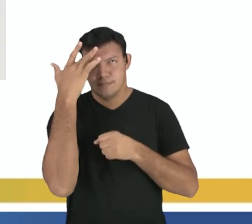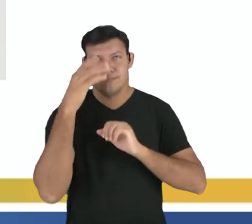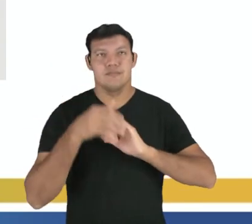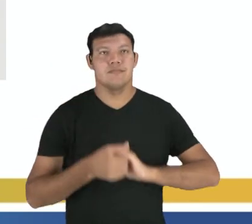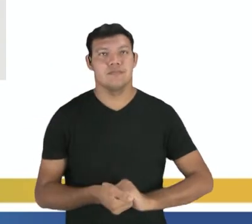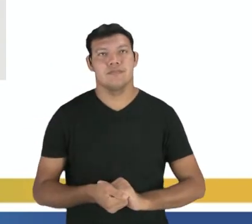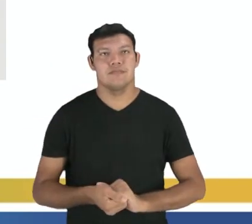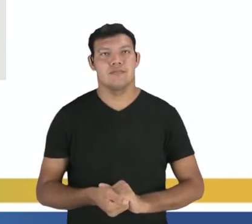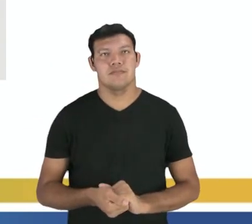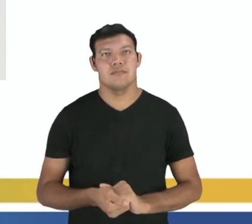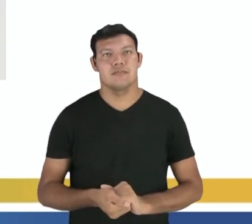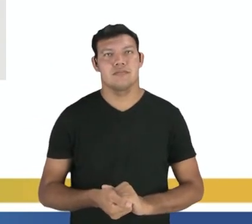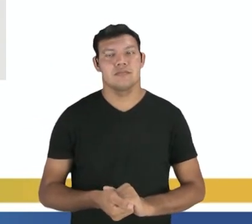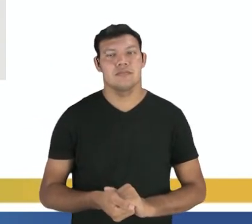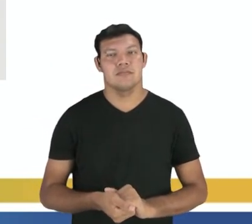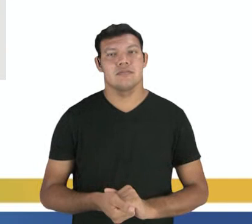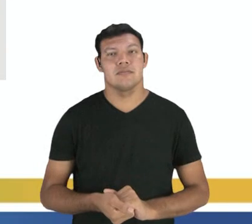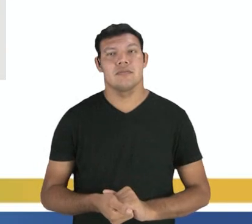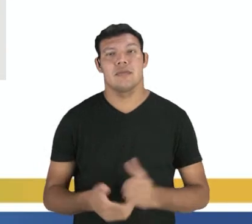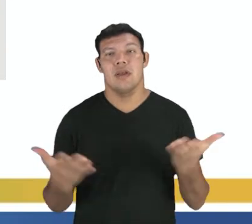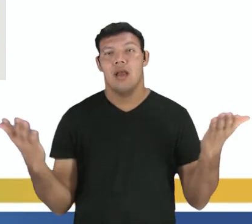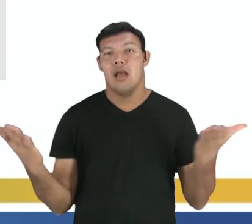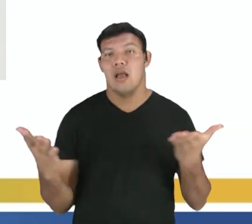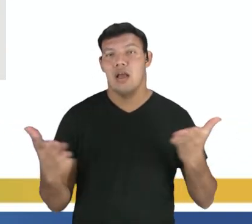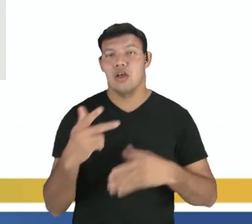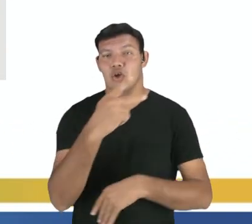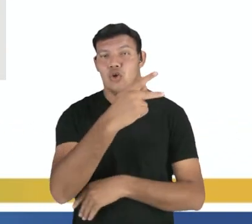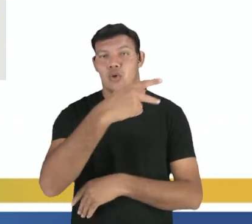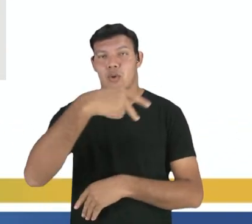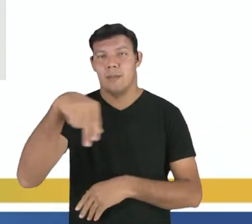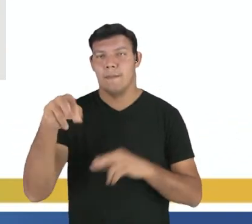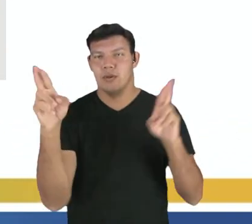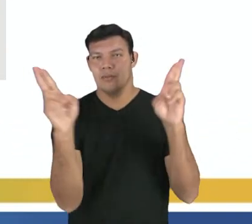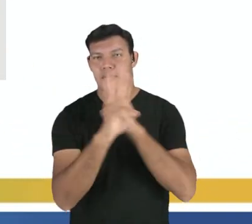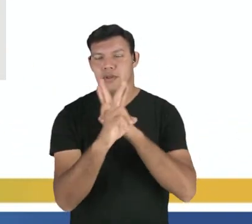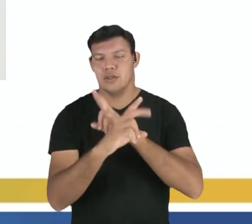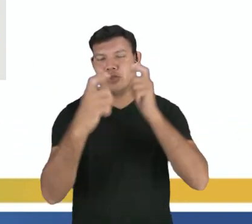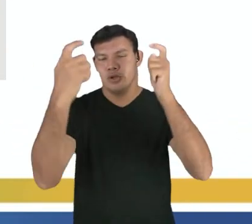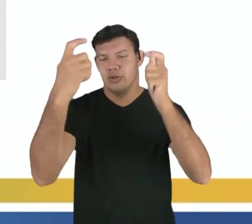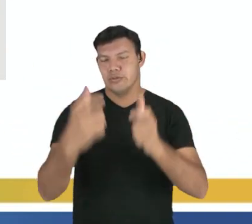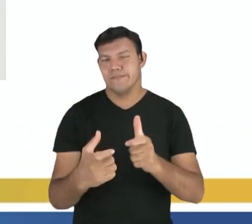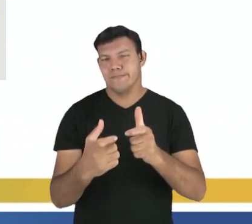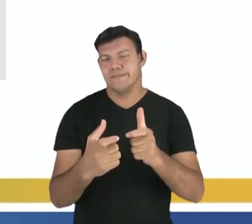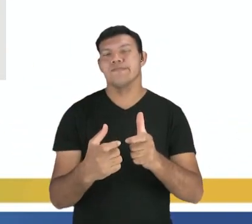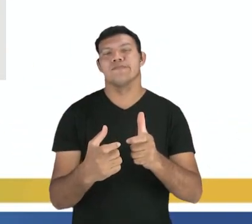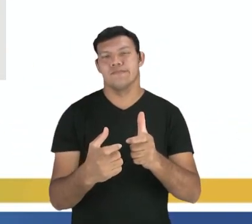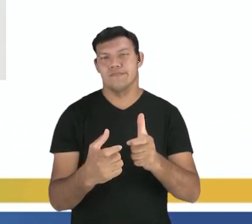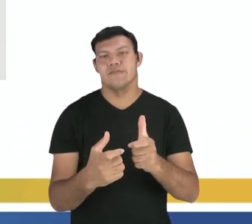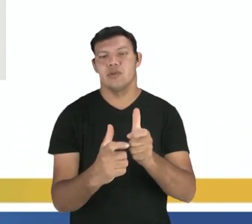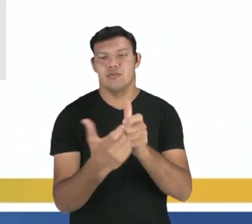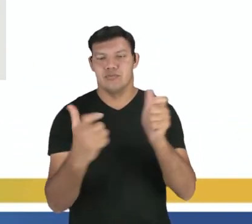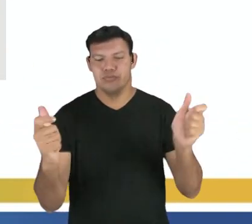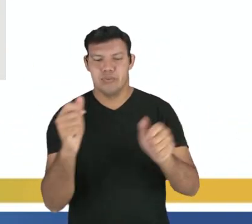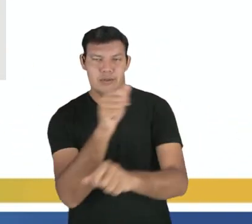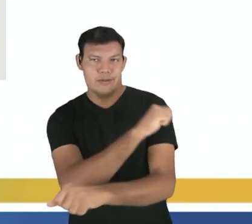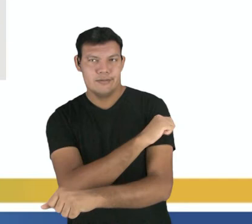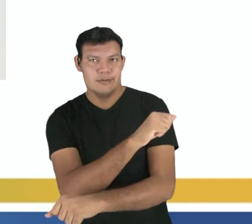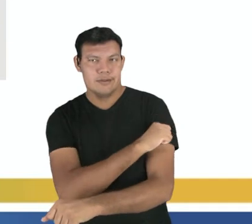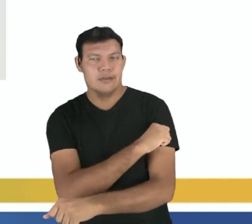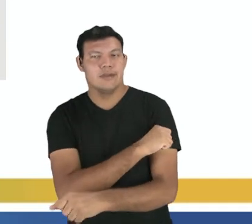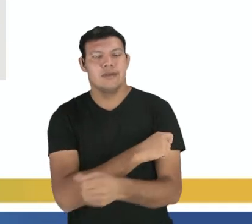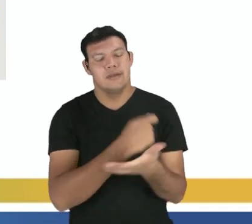bom? E vamos falar do pronome relativo onde. Muitos alunos, nas suas produções